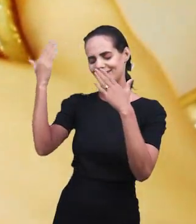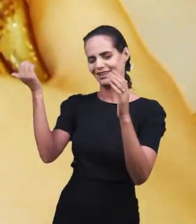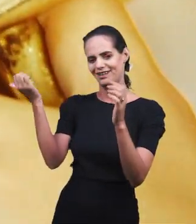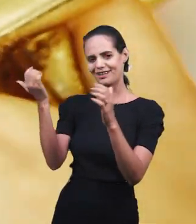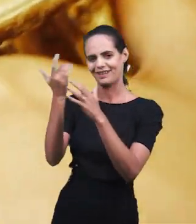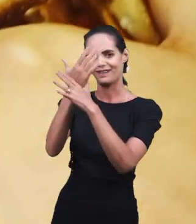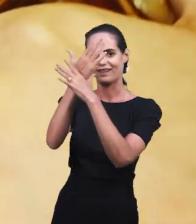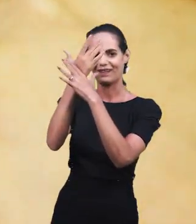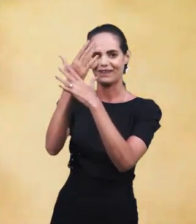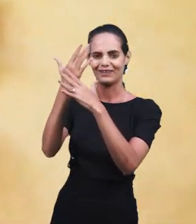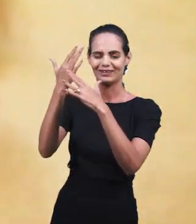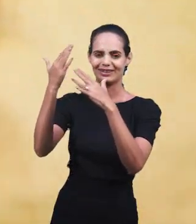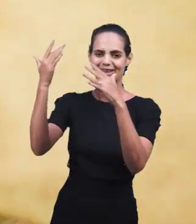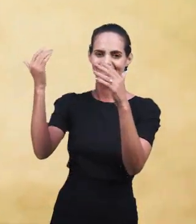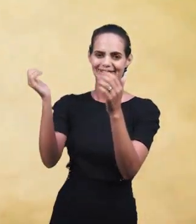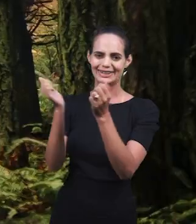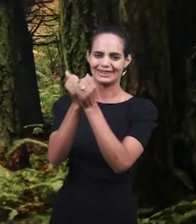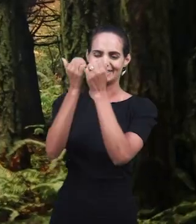glorificar,